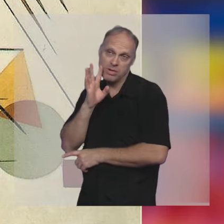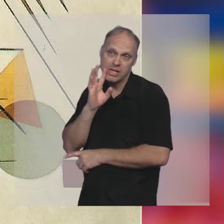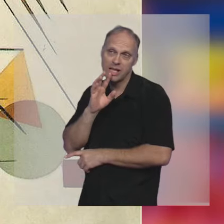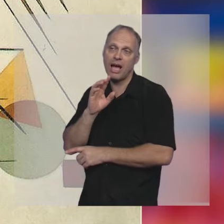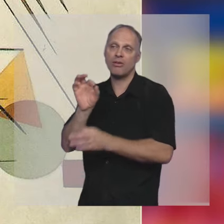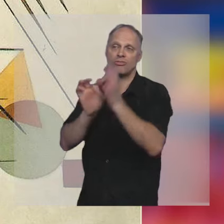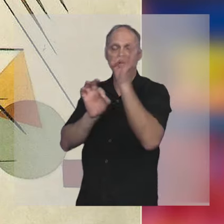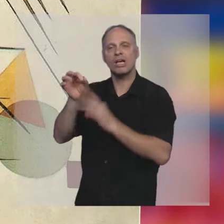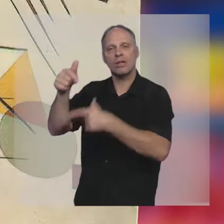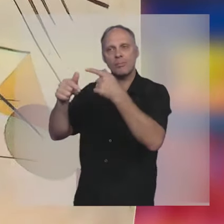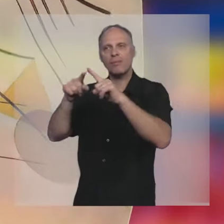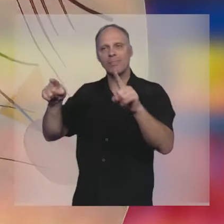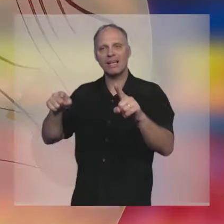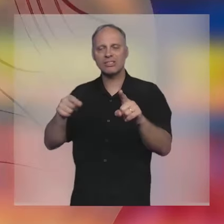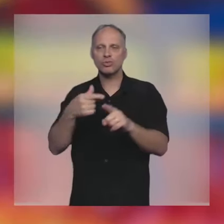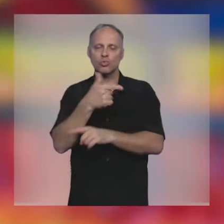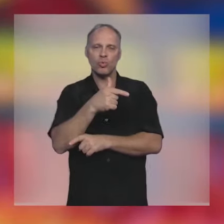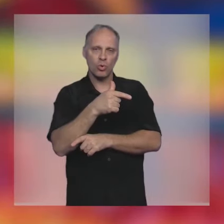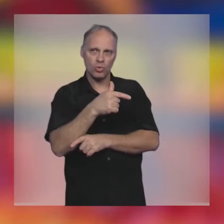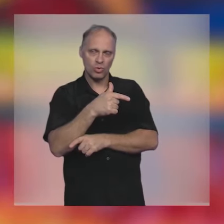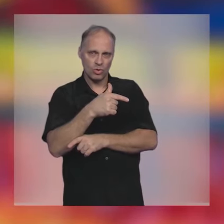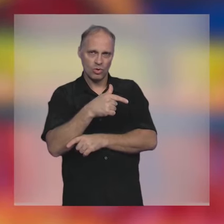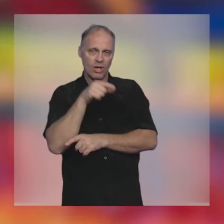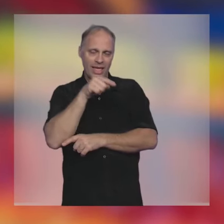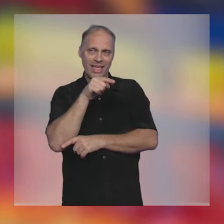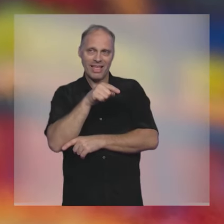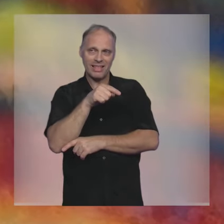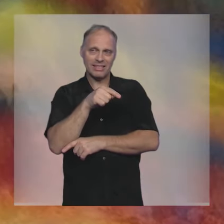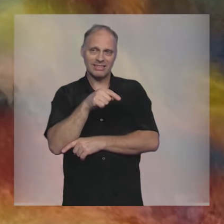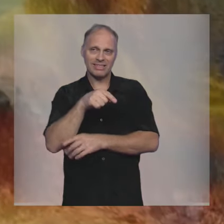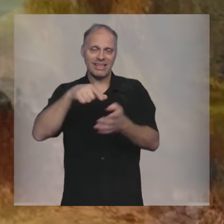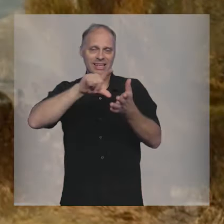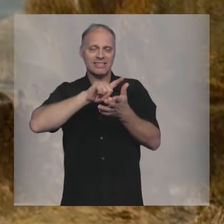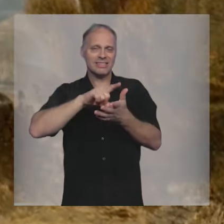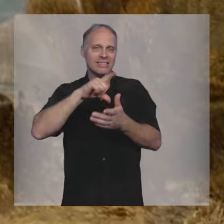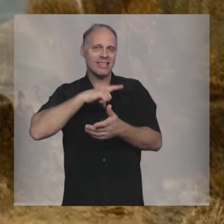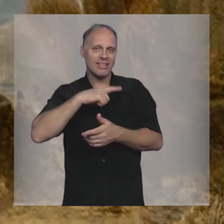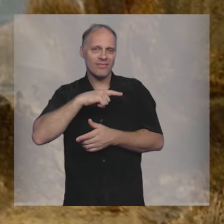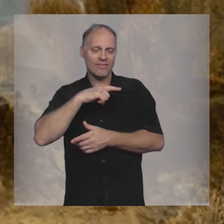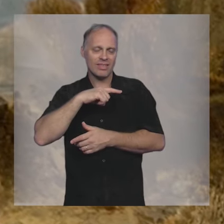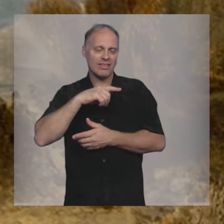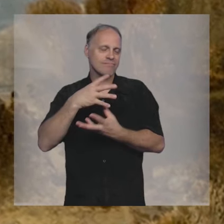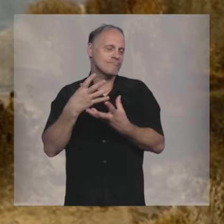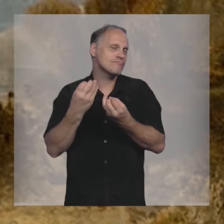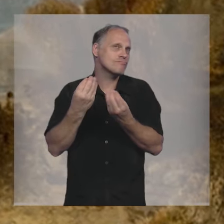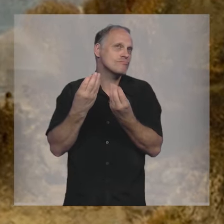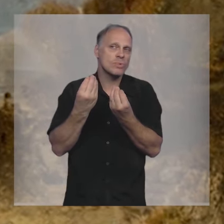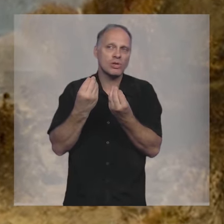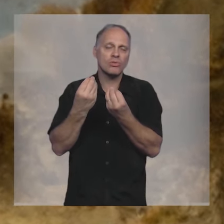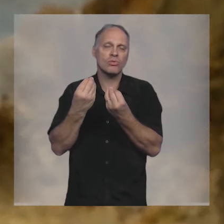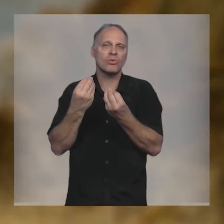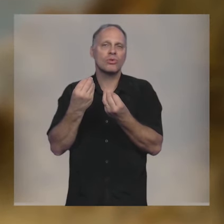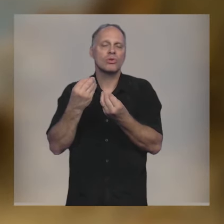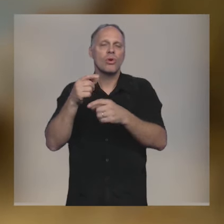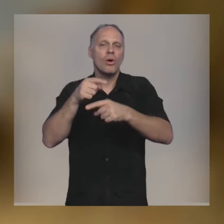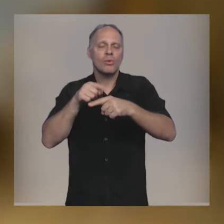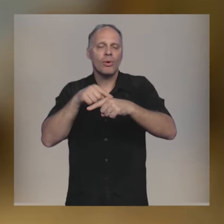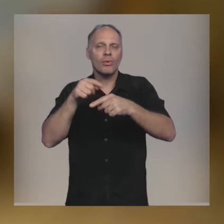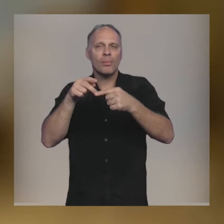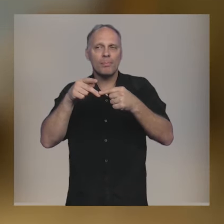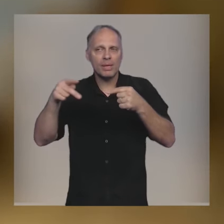ó, o Turner, ele veio lá muito na fase